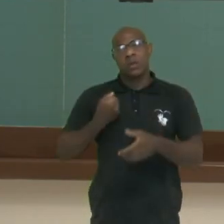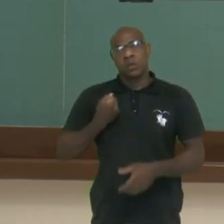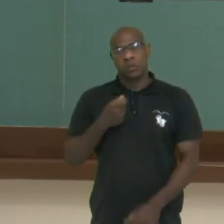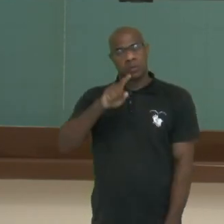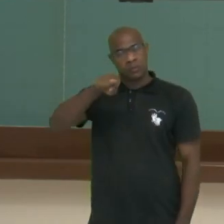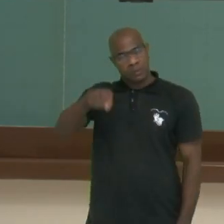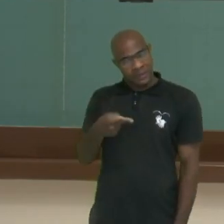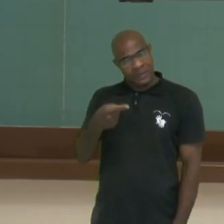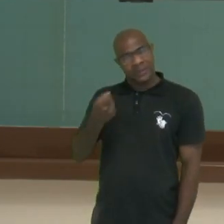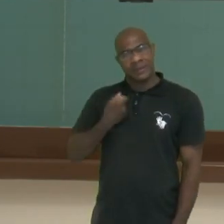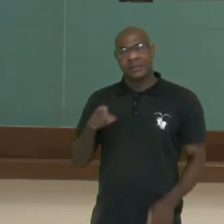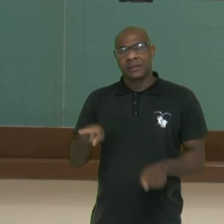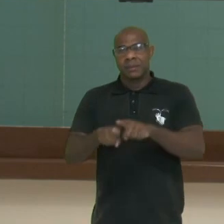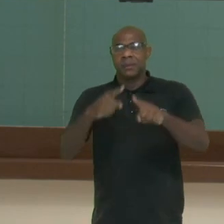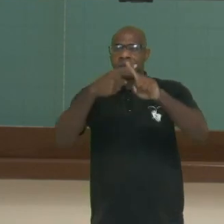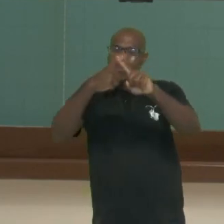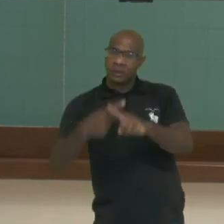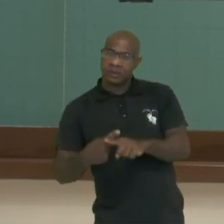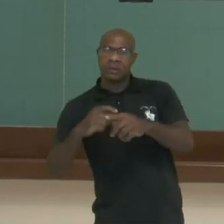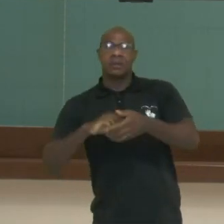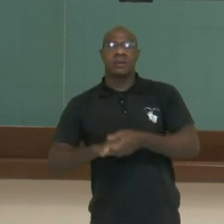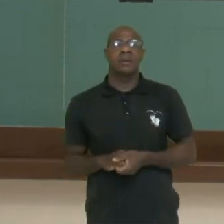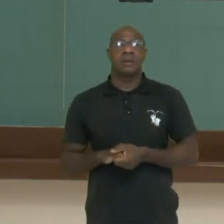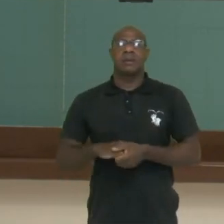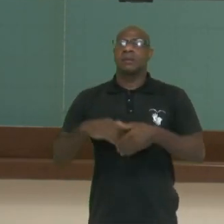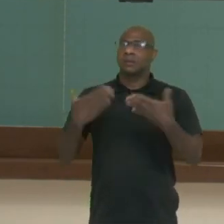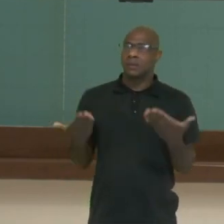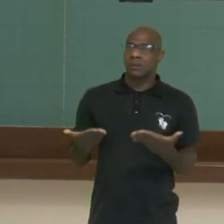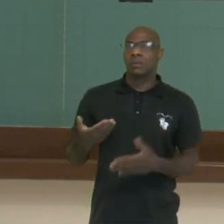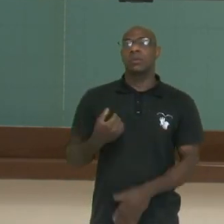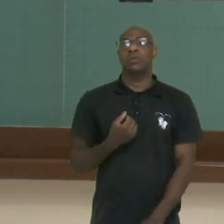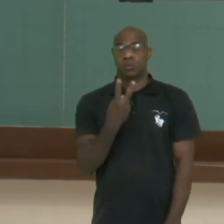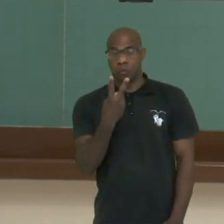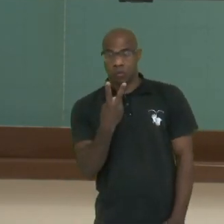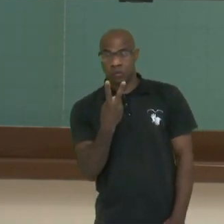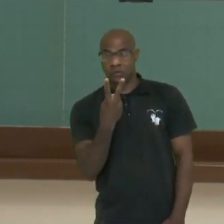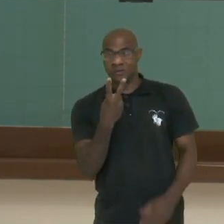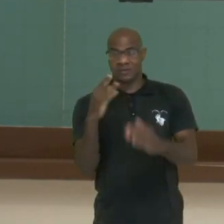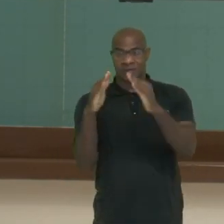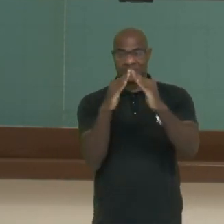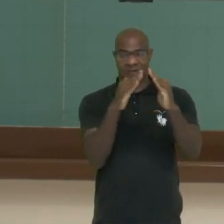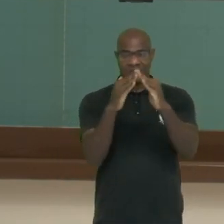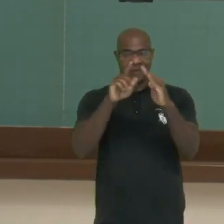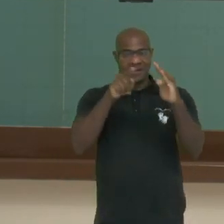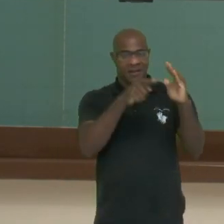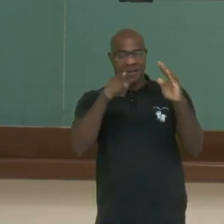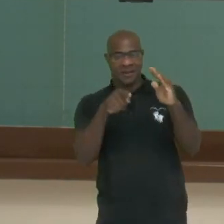sobre a sua multiplicação, né, com 2 números com 2 casinhas decimais,